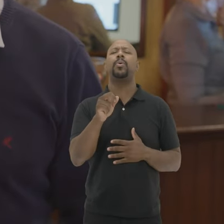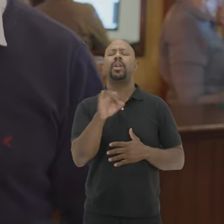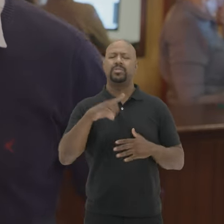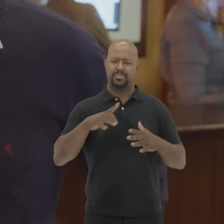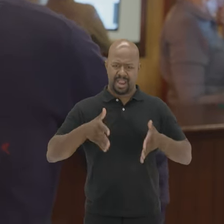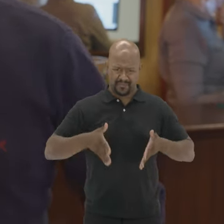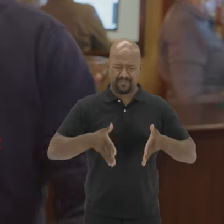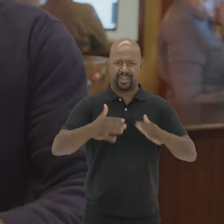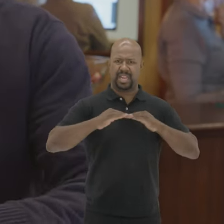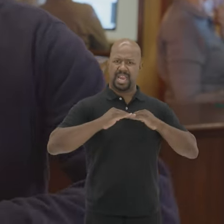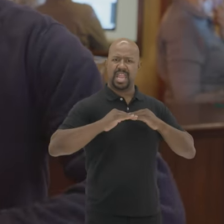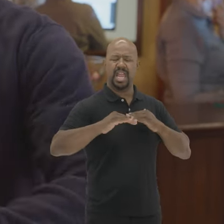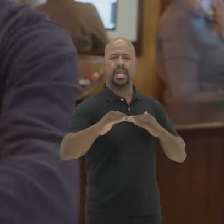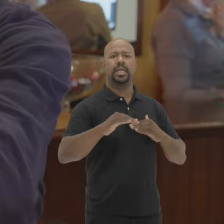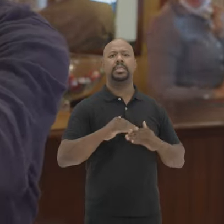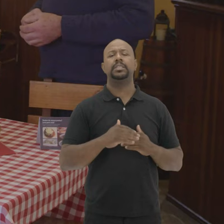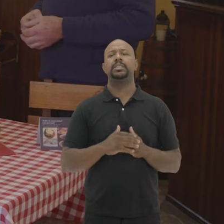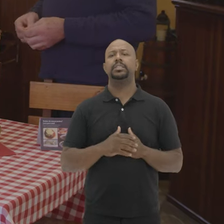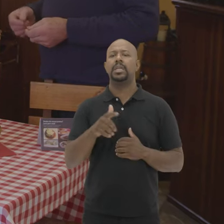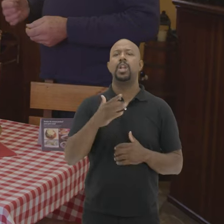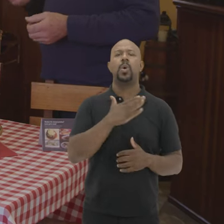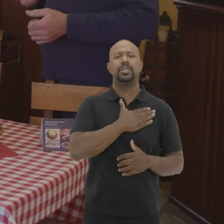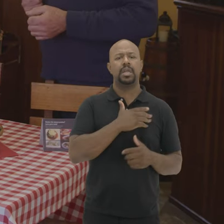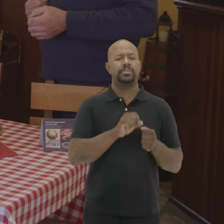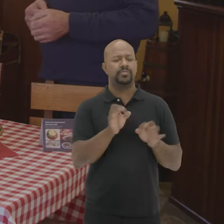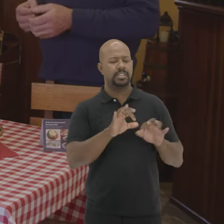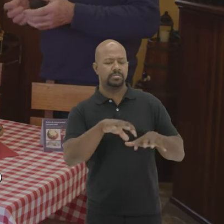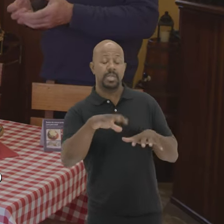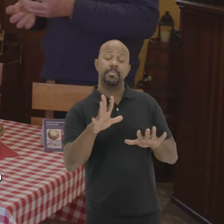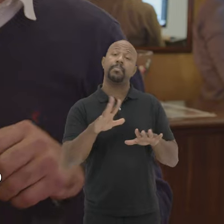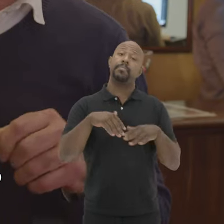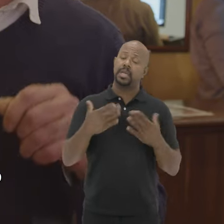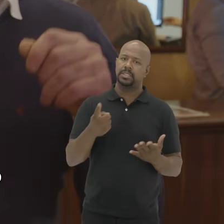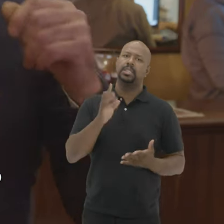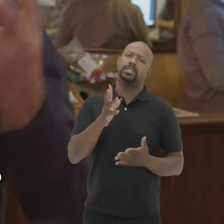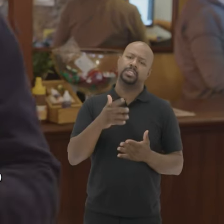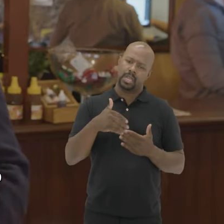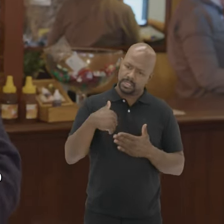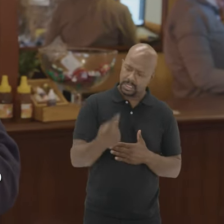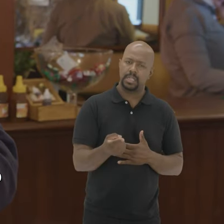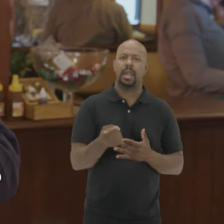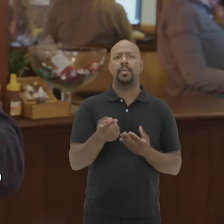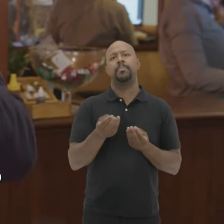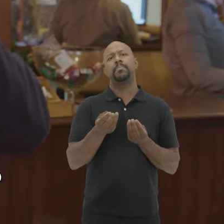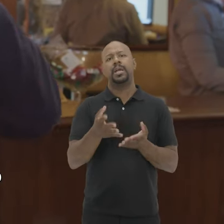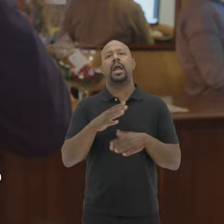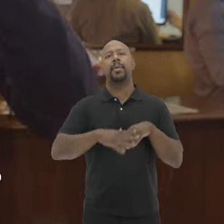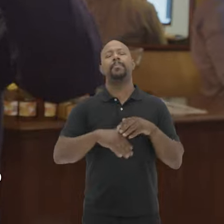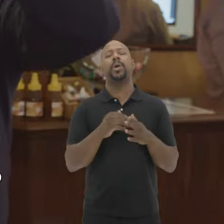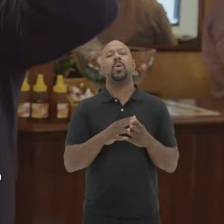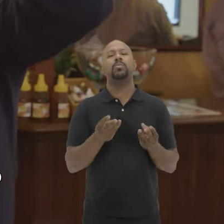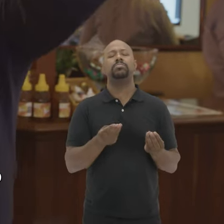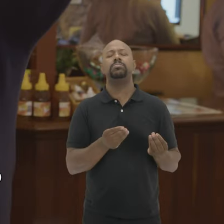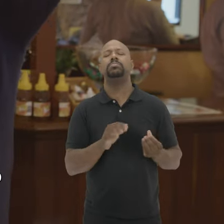nono tinha uma fileira de pipa, uma do lado da outra. E ele gostava de fazer os vinhos. Mas aí ele já em seguida passava a